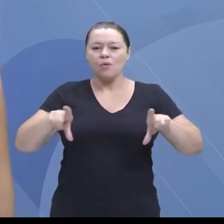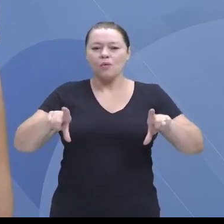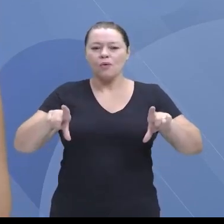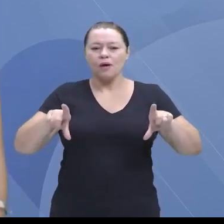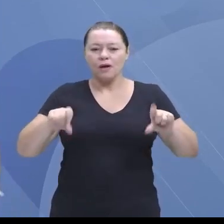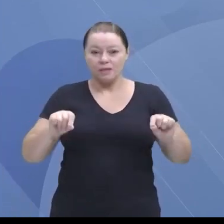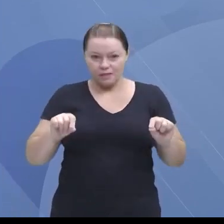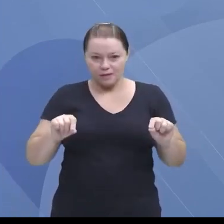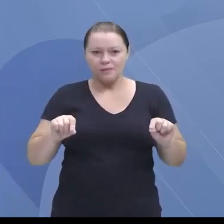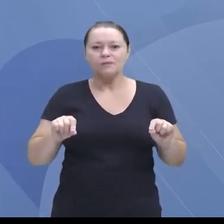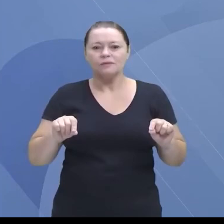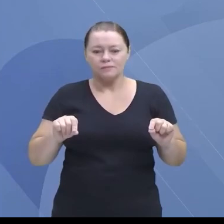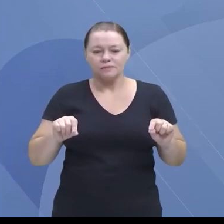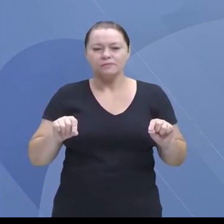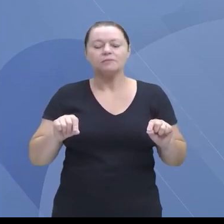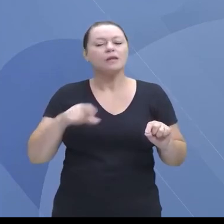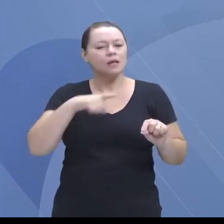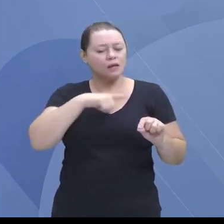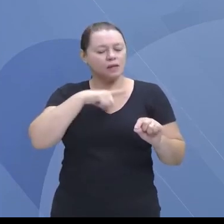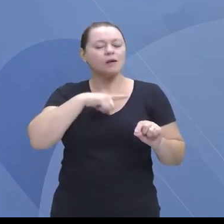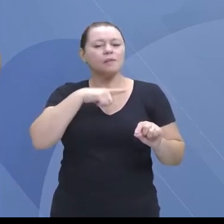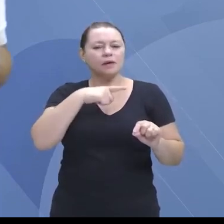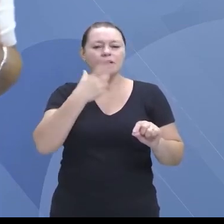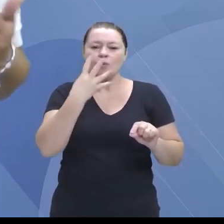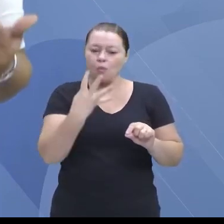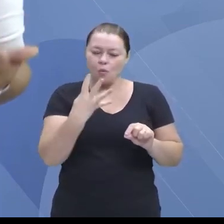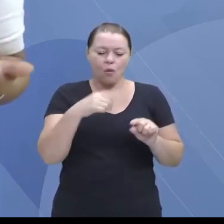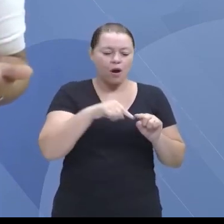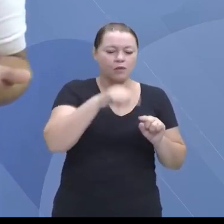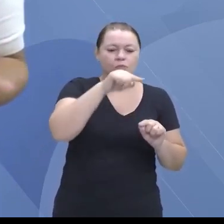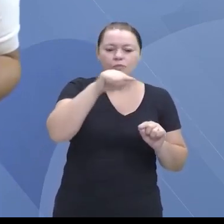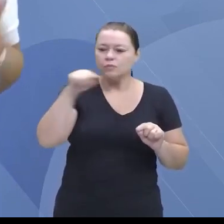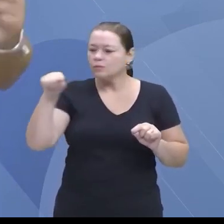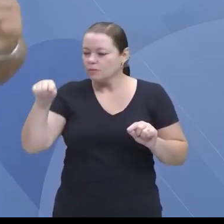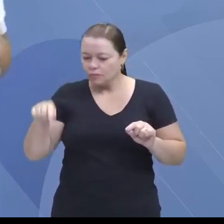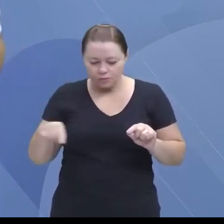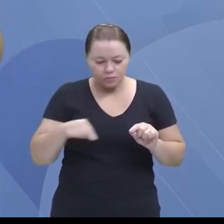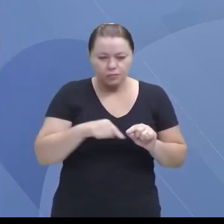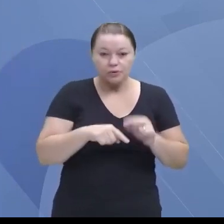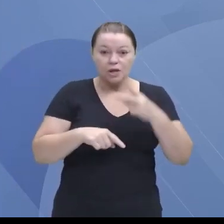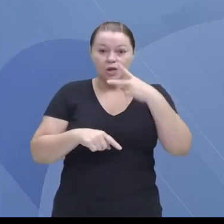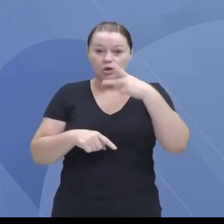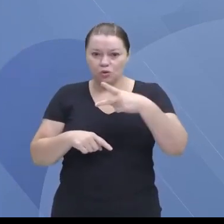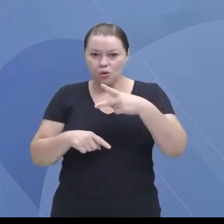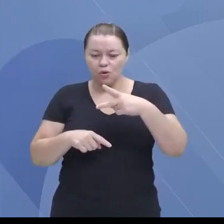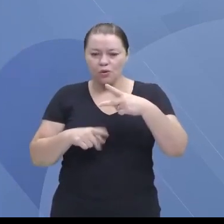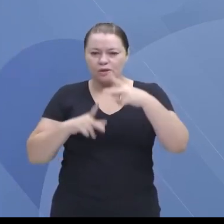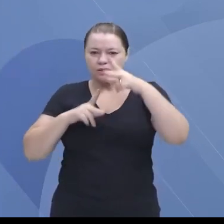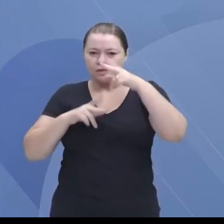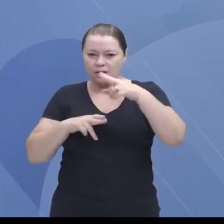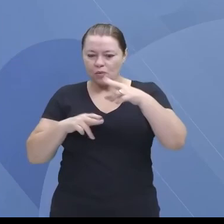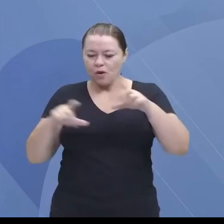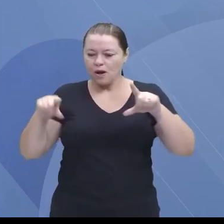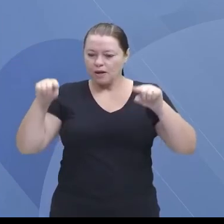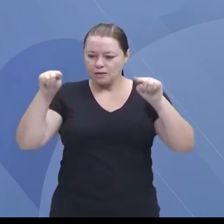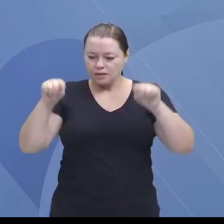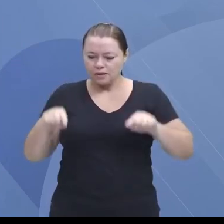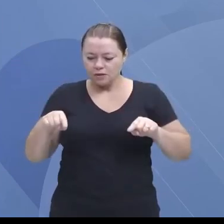retângulo. Também tem 4 lados, paralelos e lados